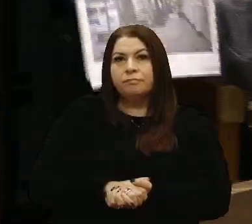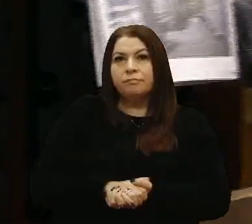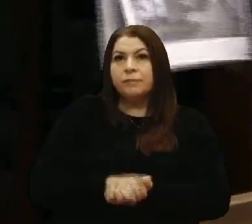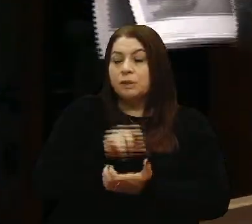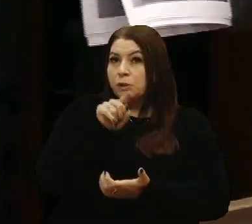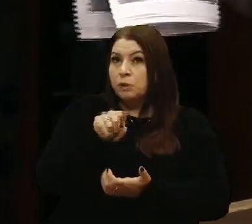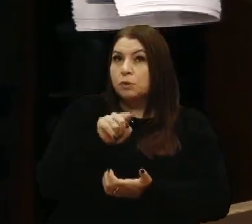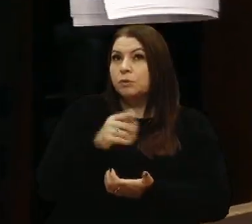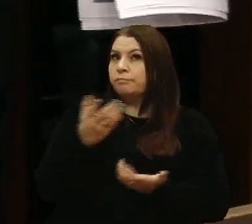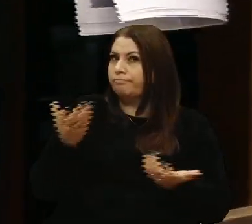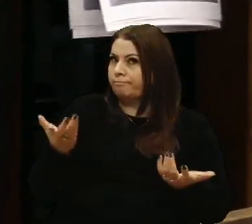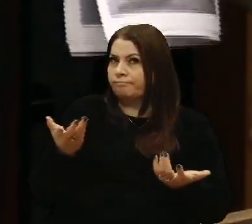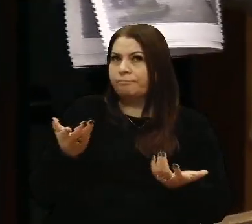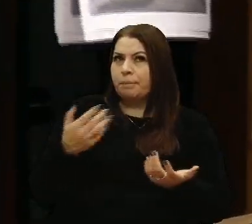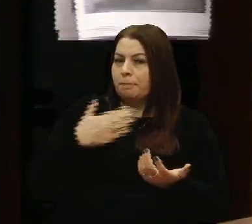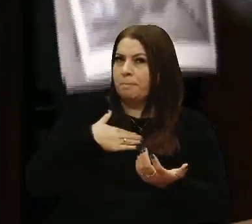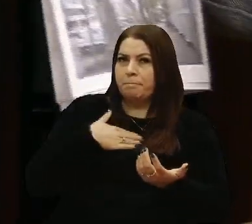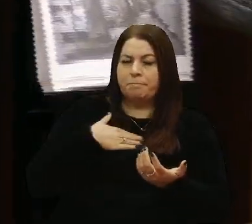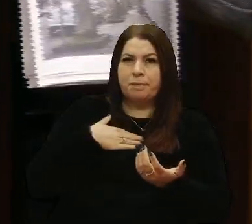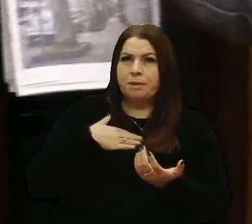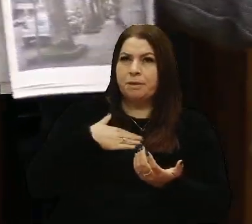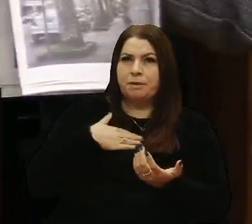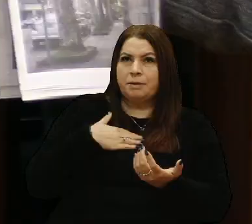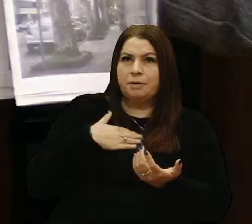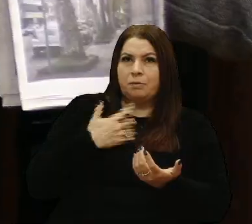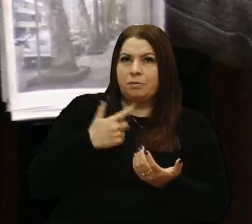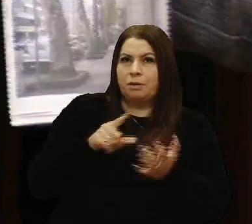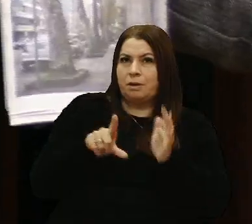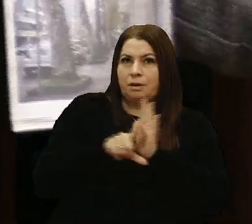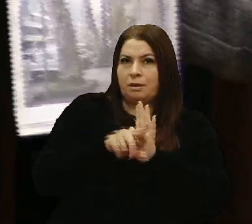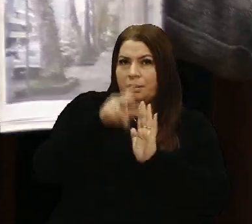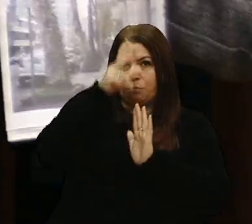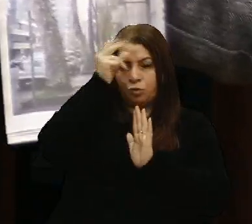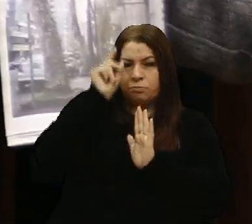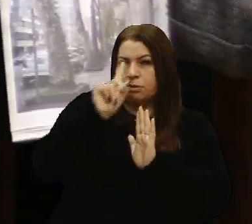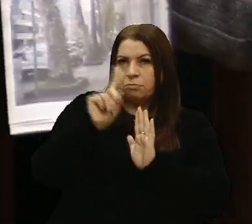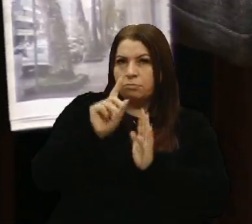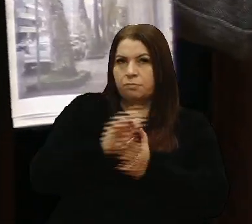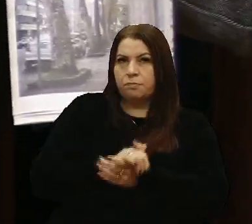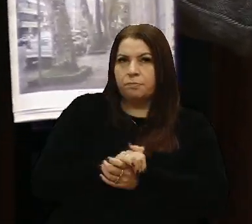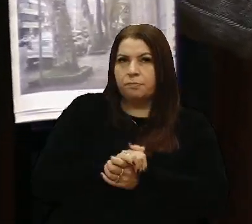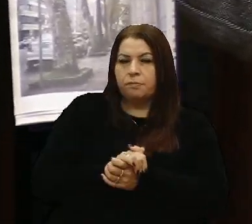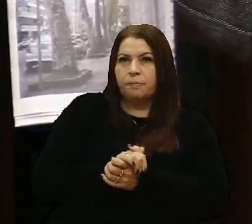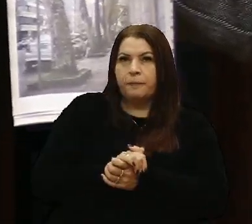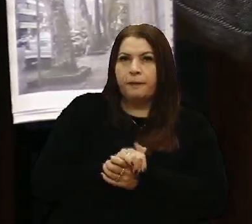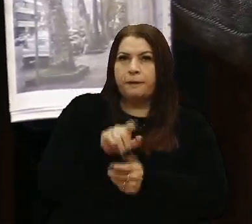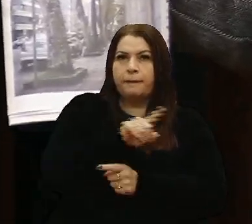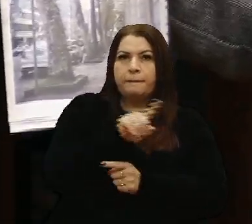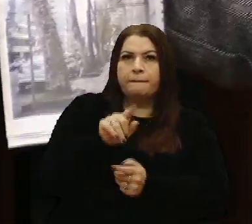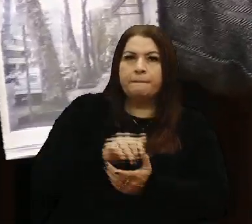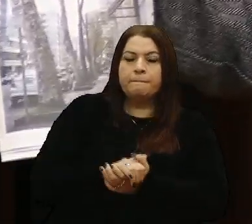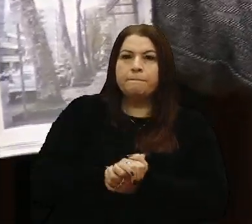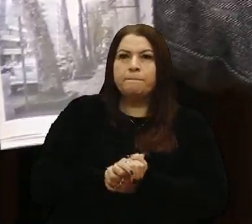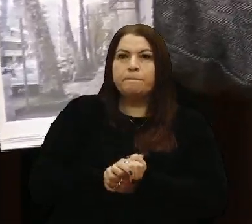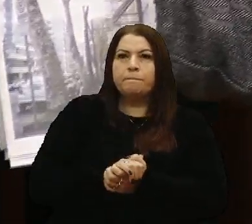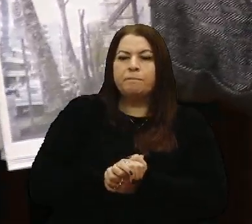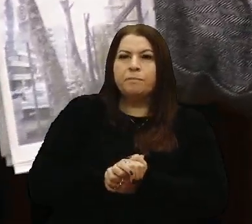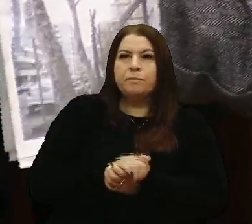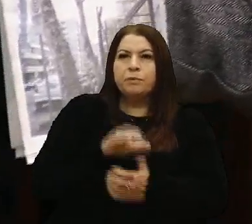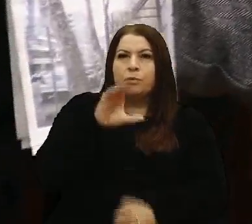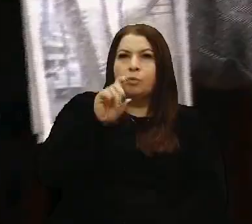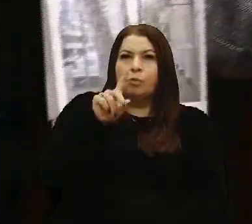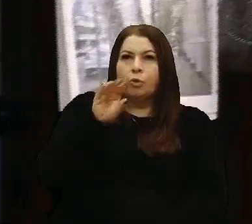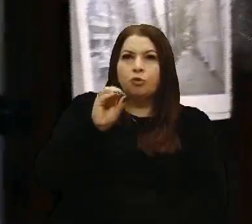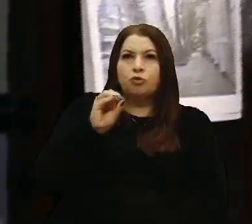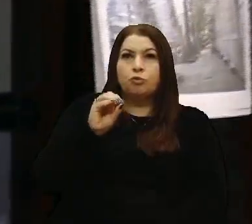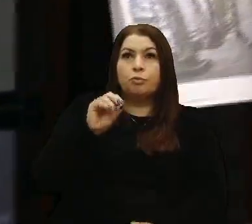Isso aqui, rapaz, para mim não devia estar em lei municipal, devia estar no Código